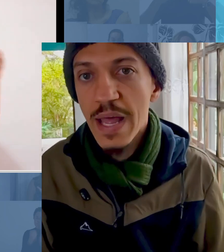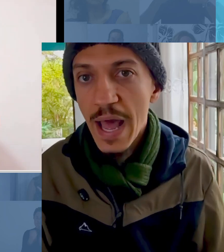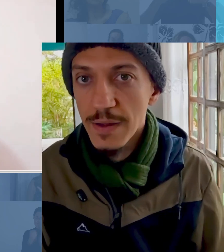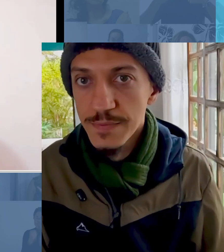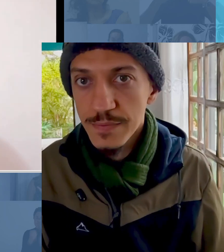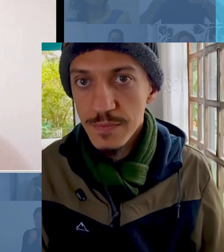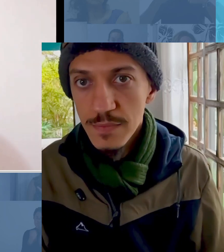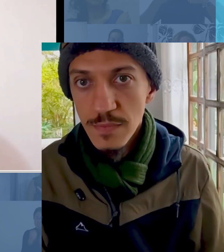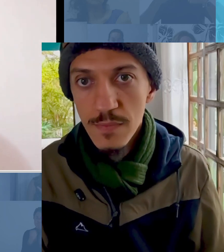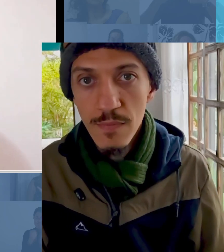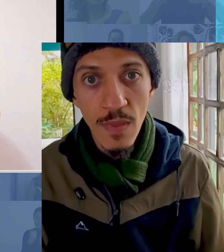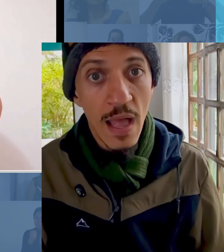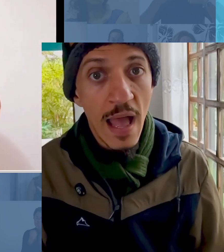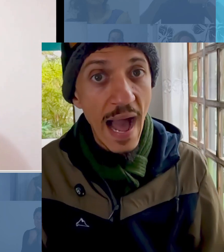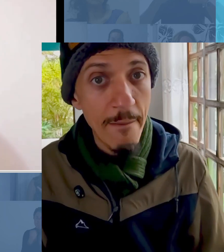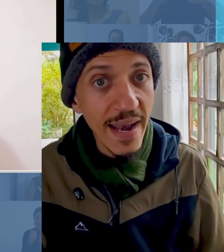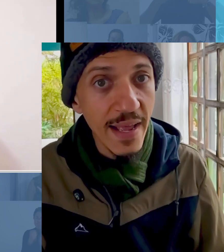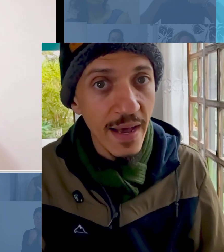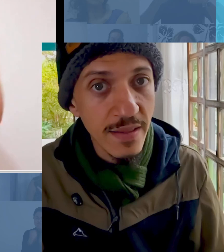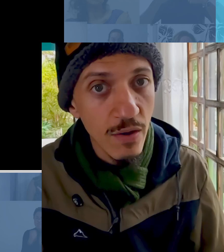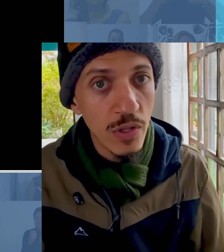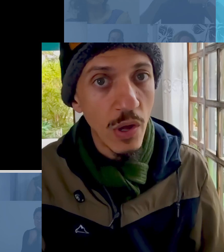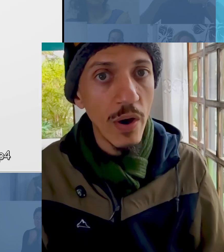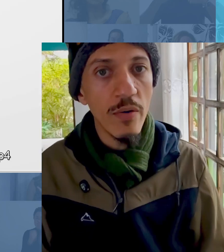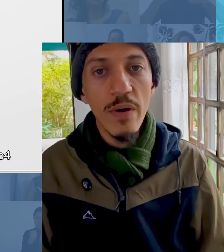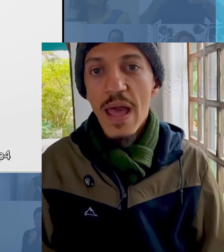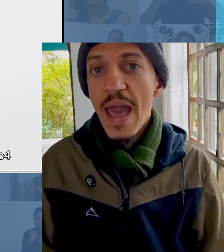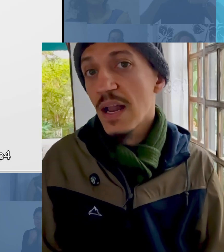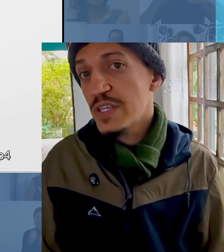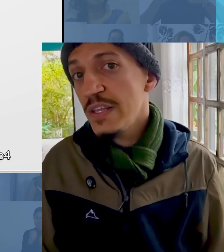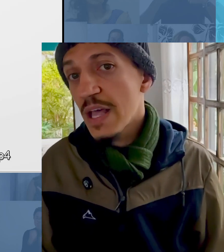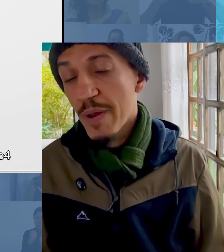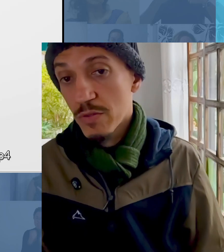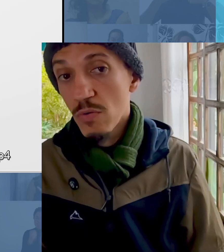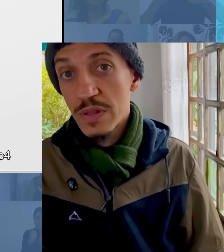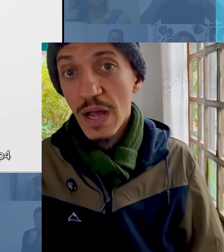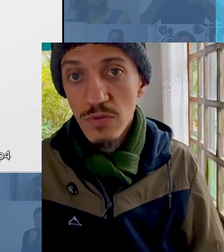interpretação dela. A Mariana Teodoro,